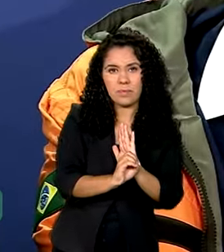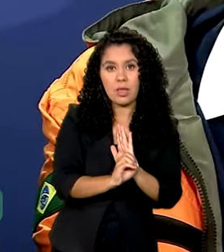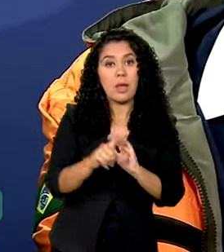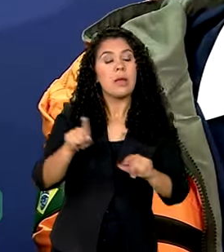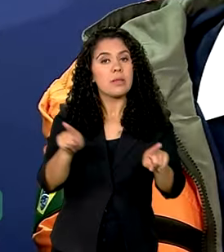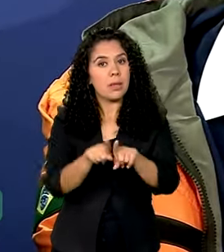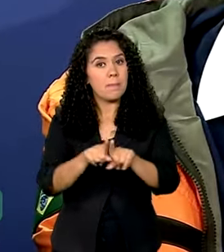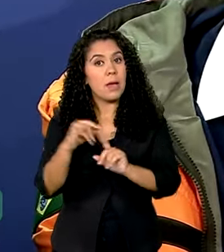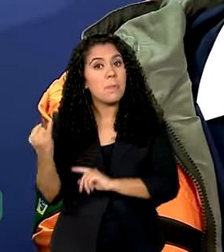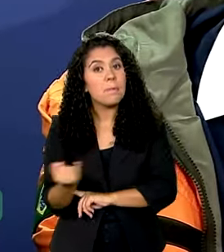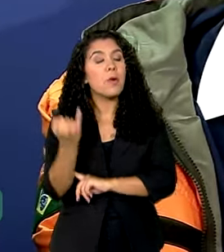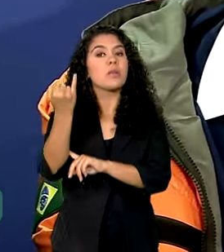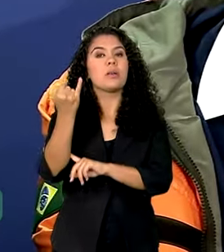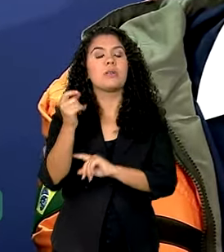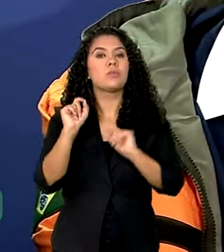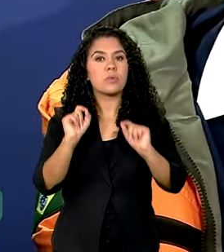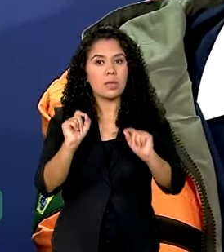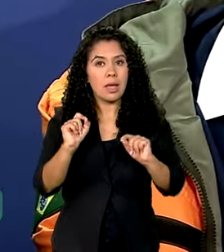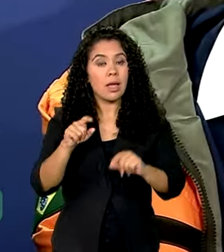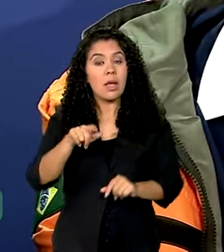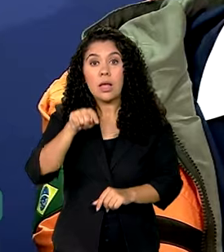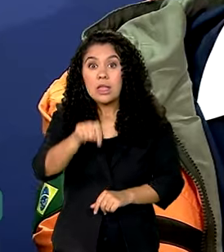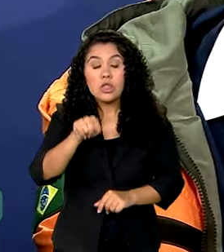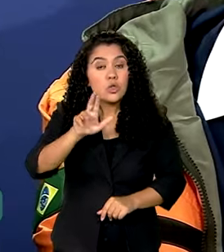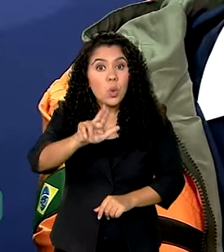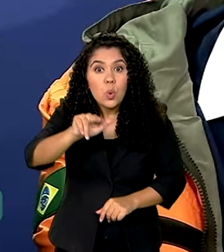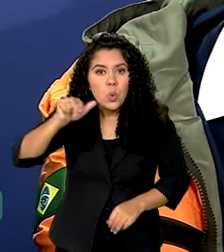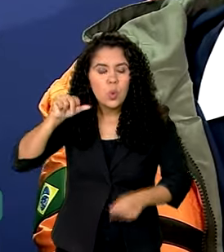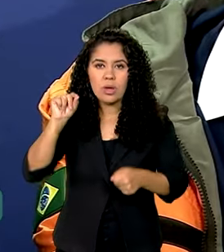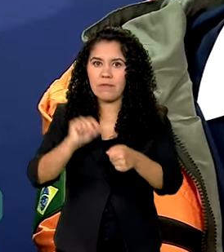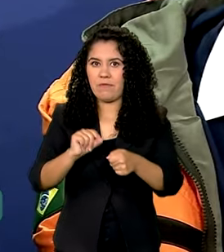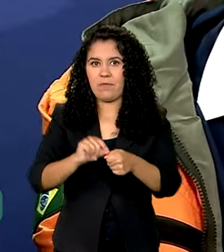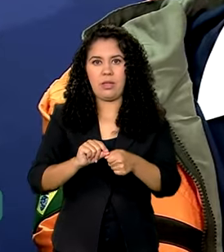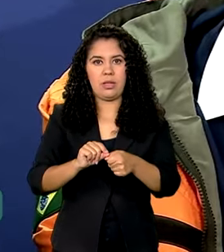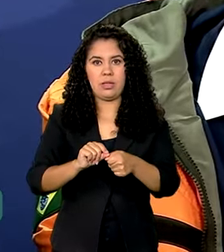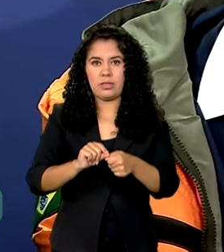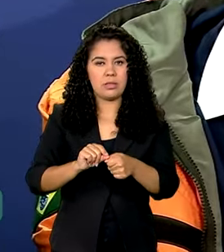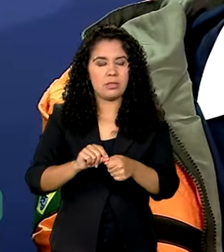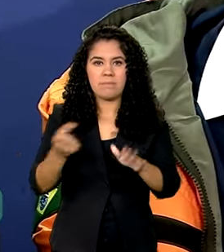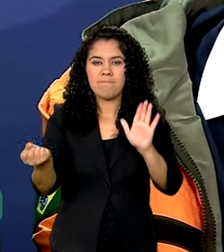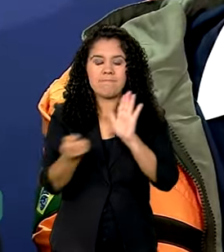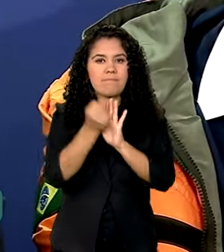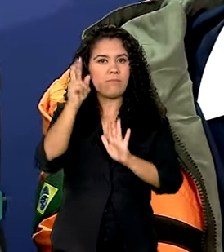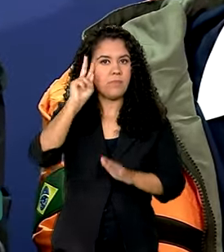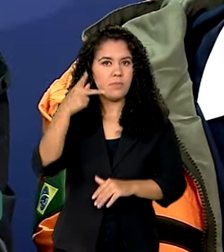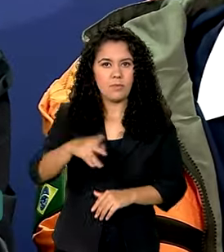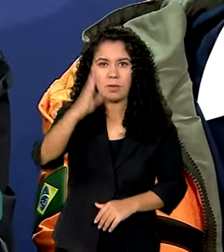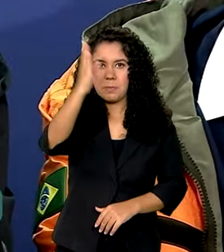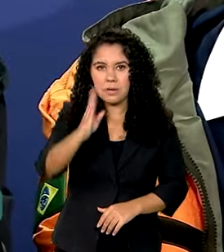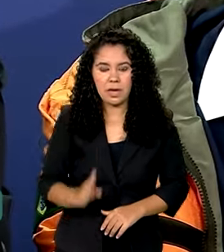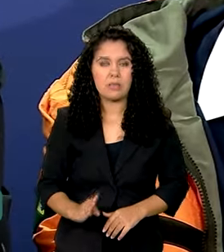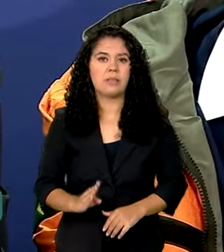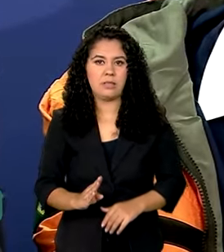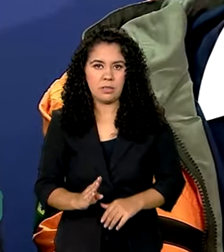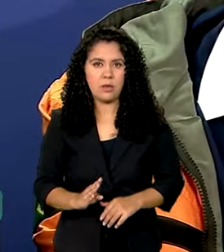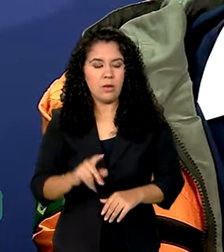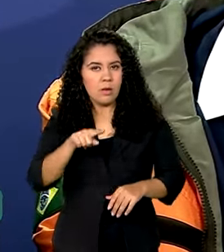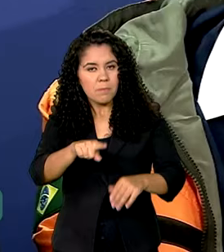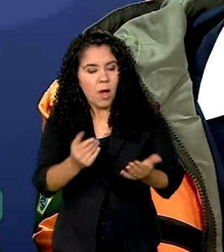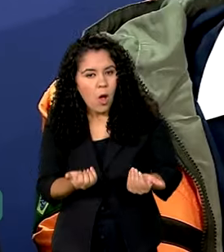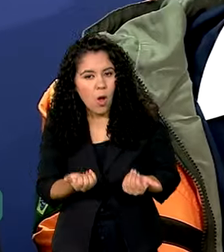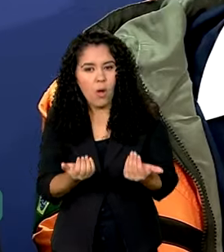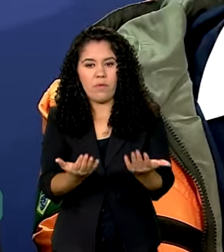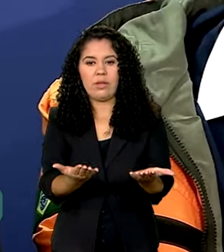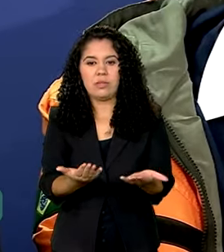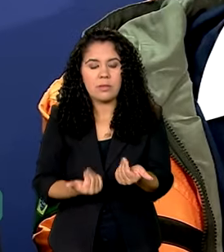ressaltar, nunca foi feito na história do país algo nesse montante, nessas condições para